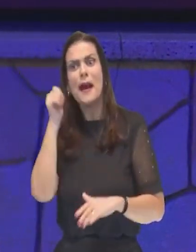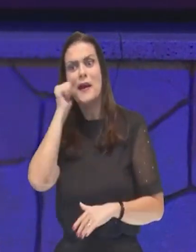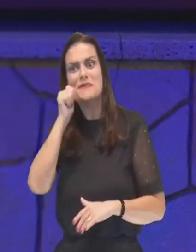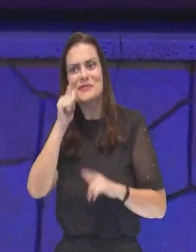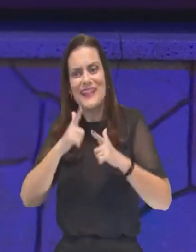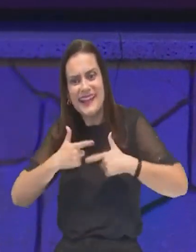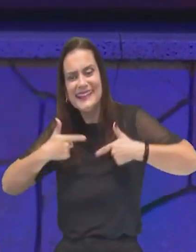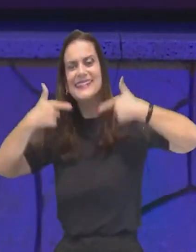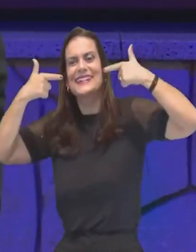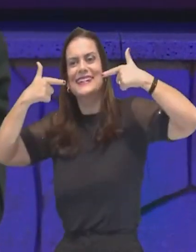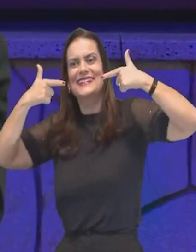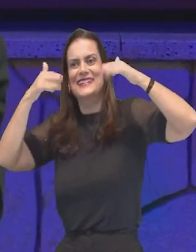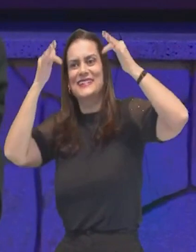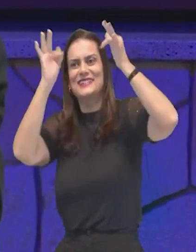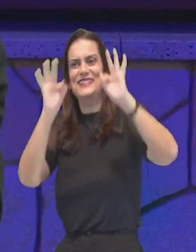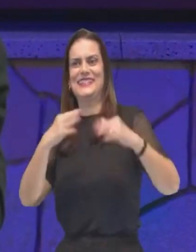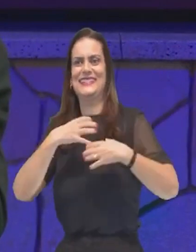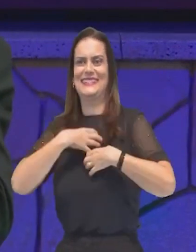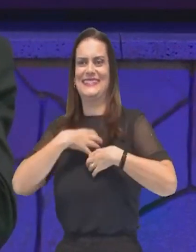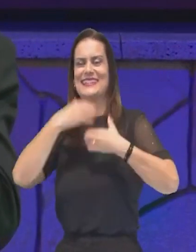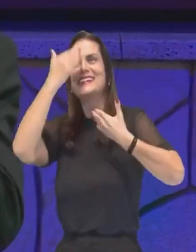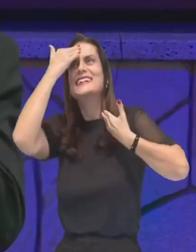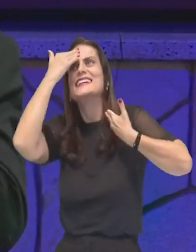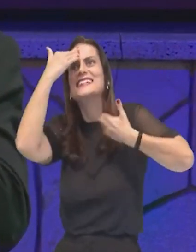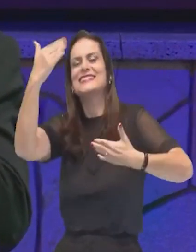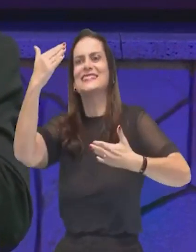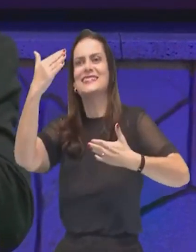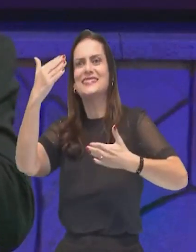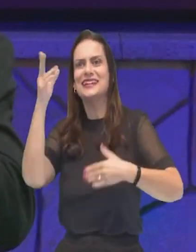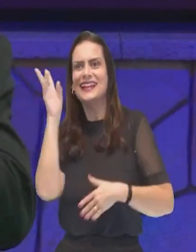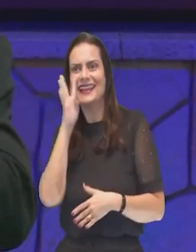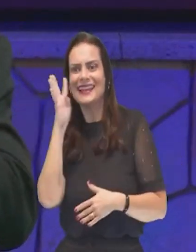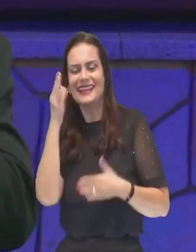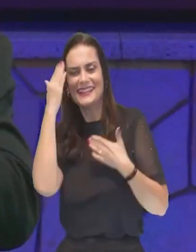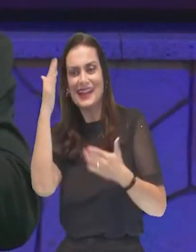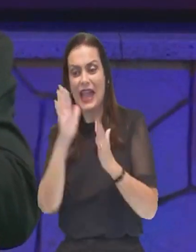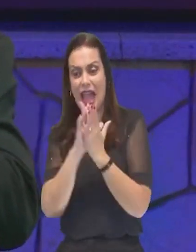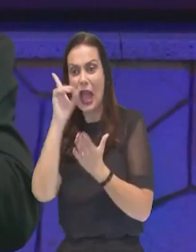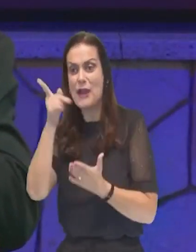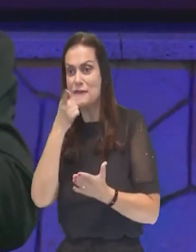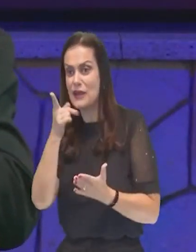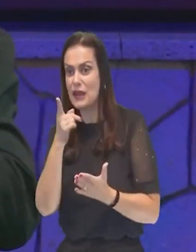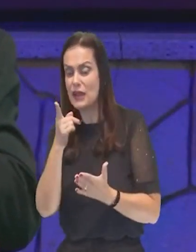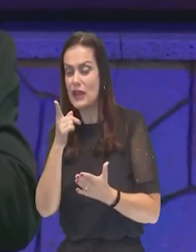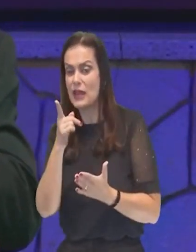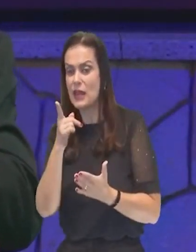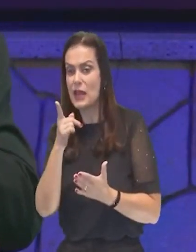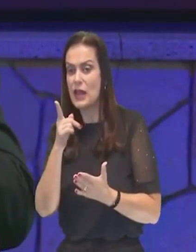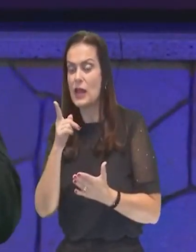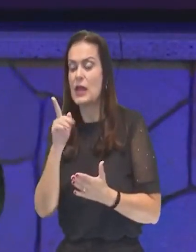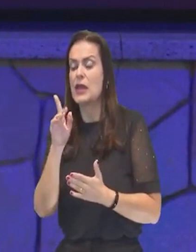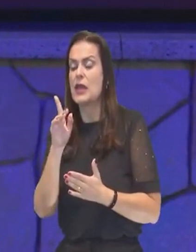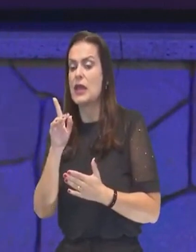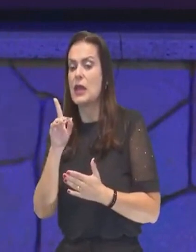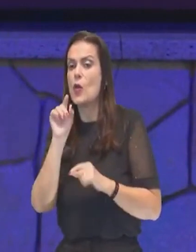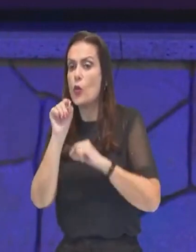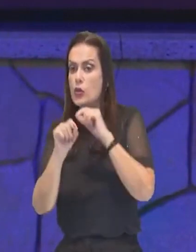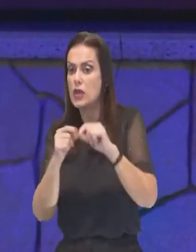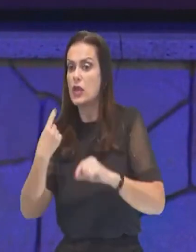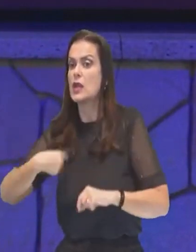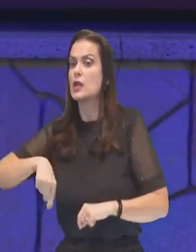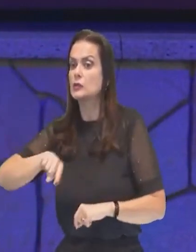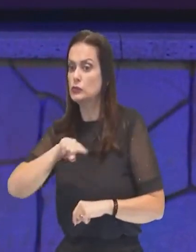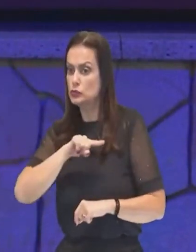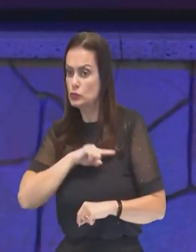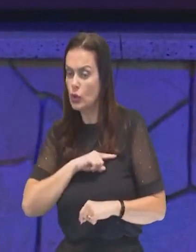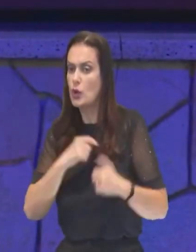um sorriso, uma gratidão tão grande. Queridos, a Bíblia diz o que faz a mão direita, a outra não deve saber. Eu